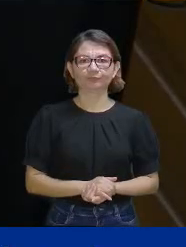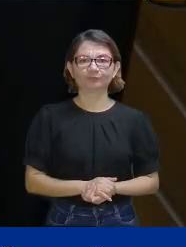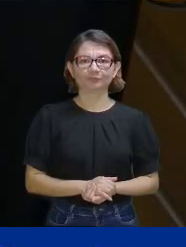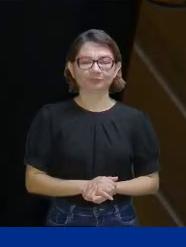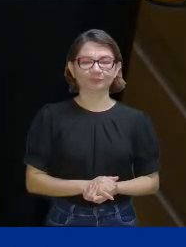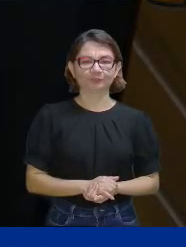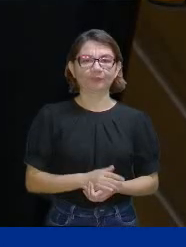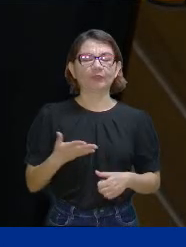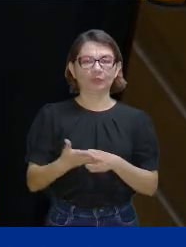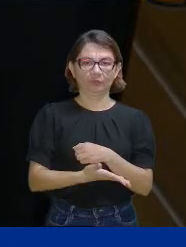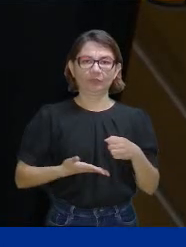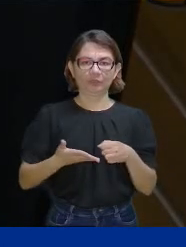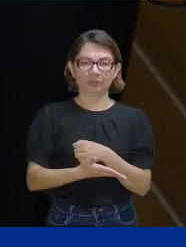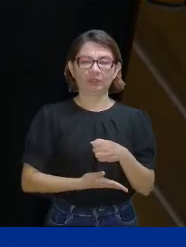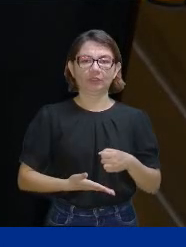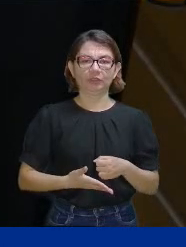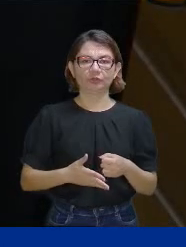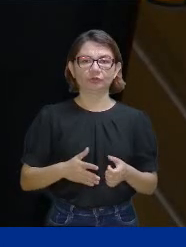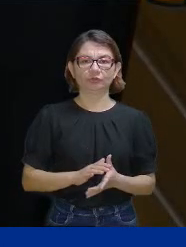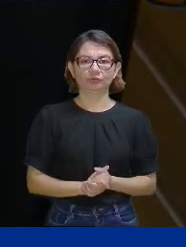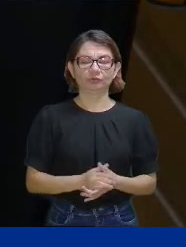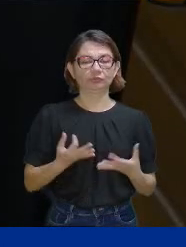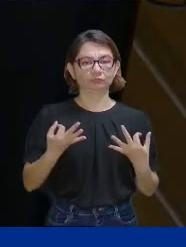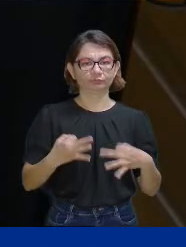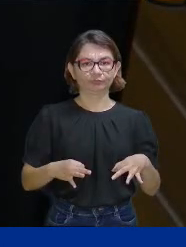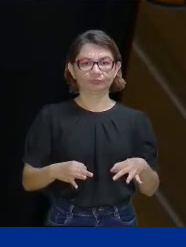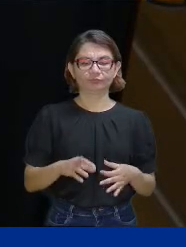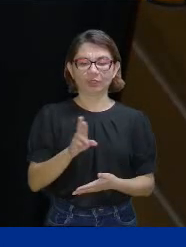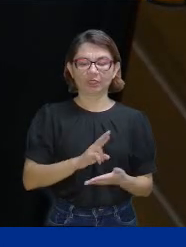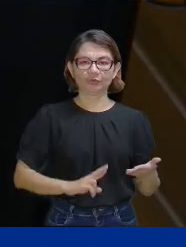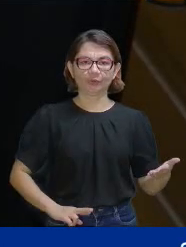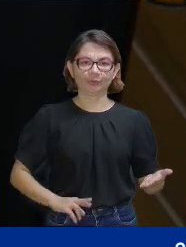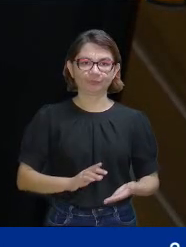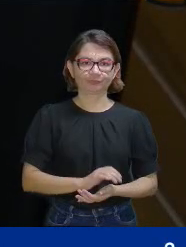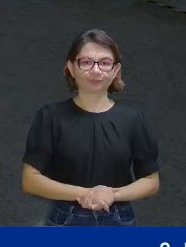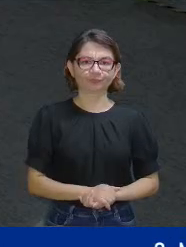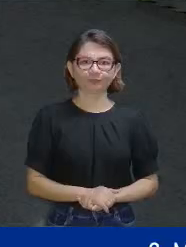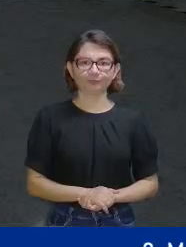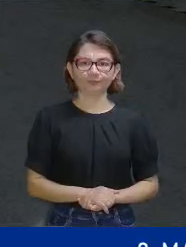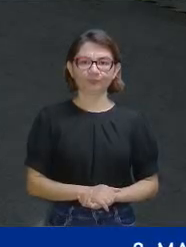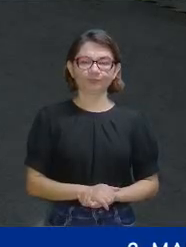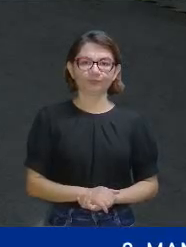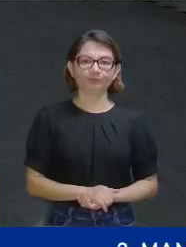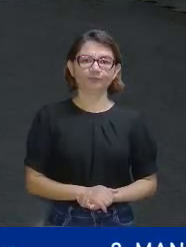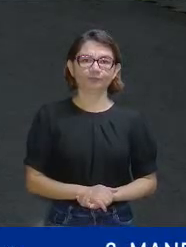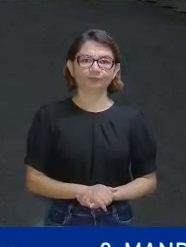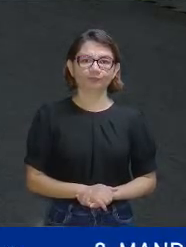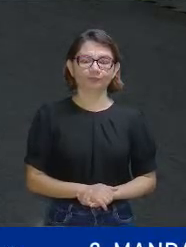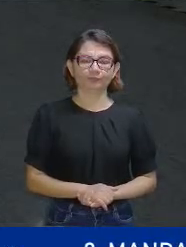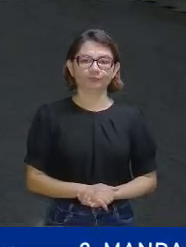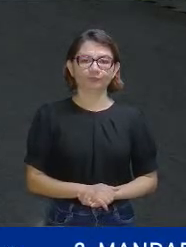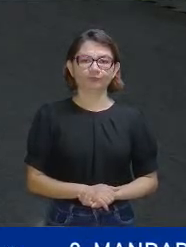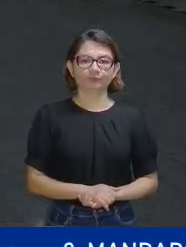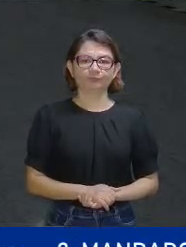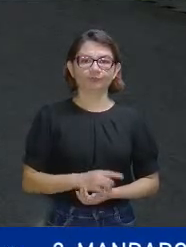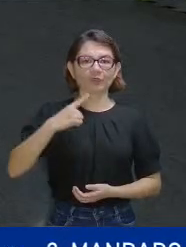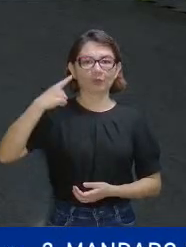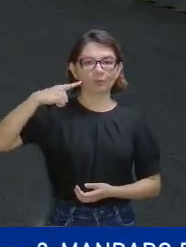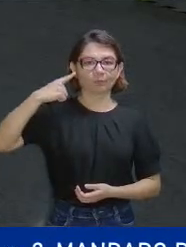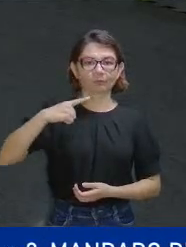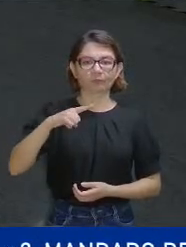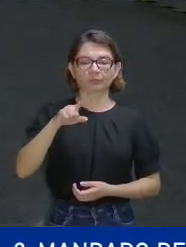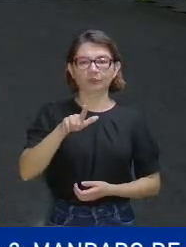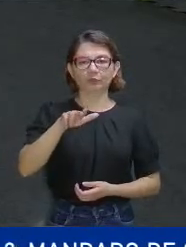devidamente fundamentado e formalizado. É o relatório, excelência. Imagem ampla do Luciano plenário. del Castilho, pelo